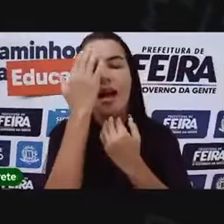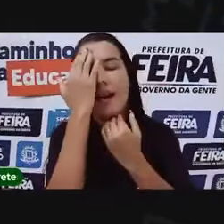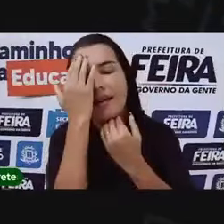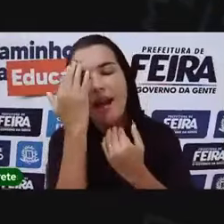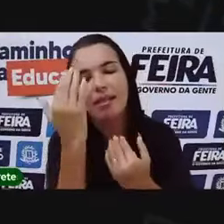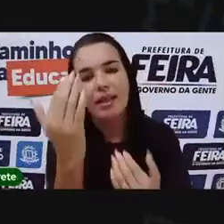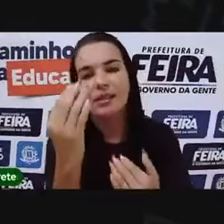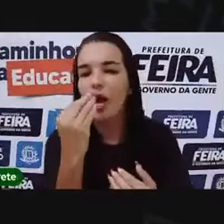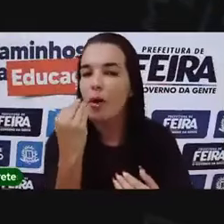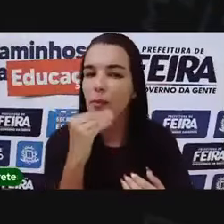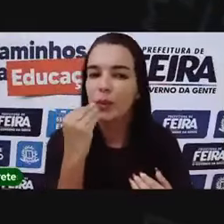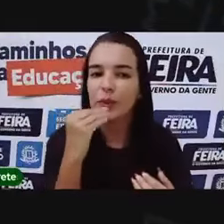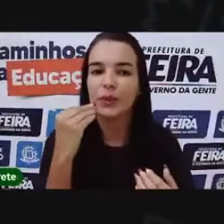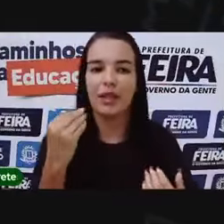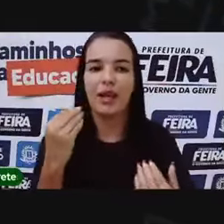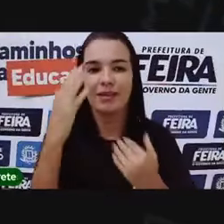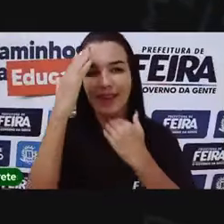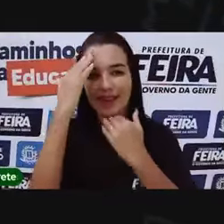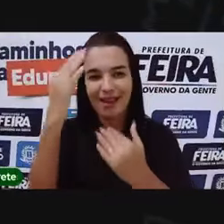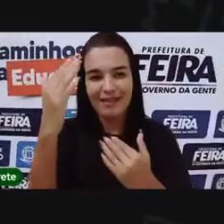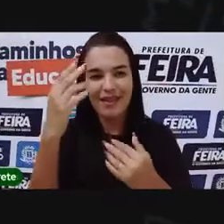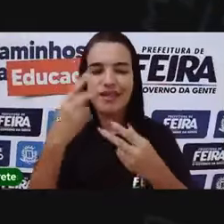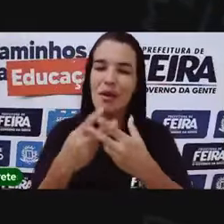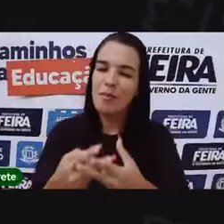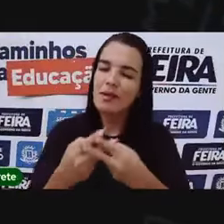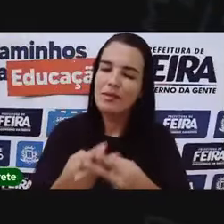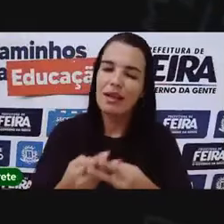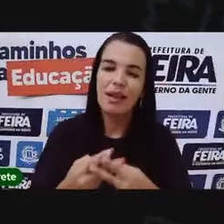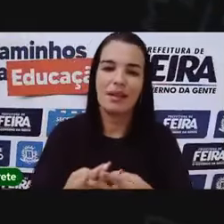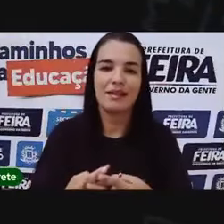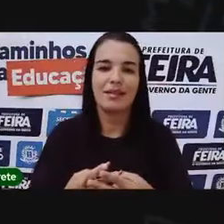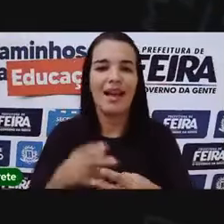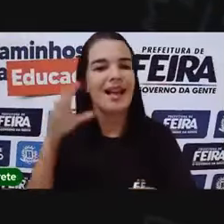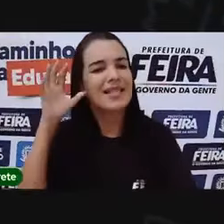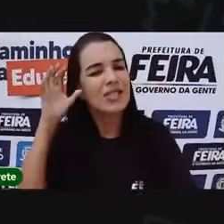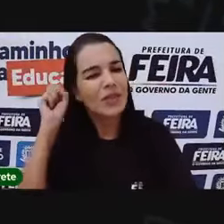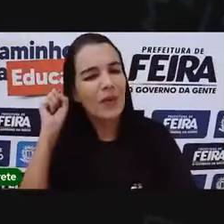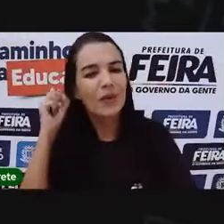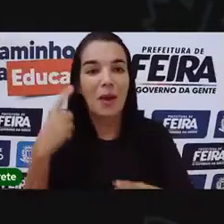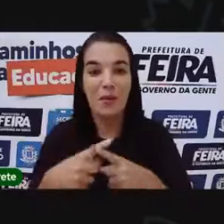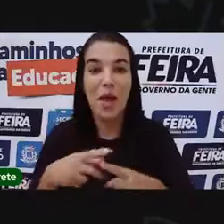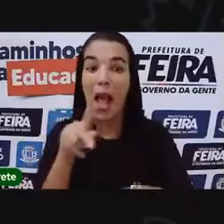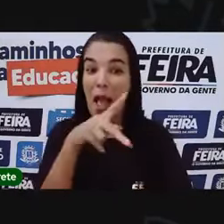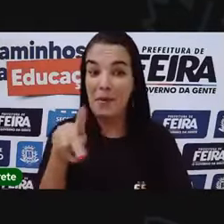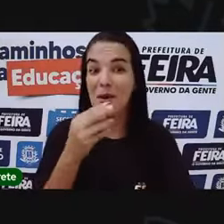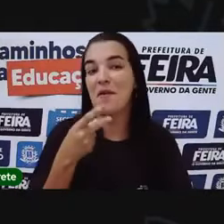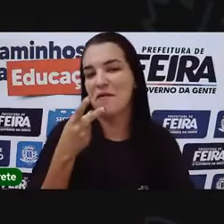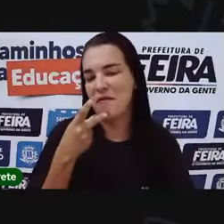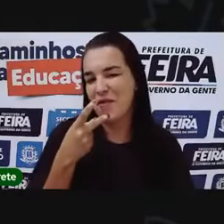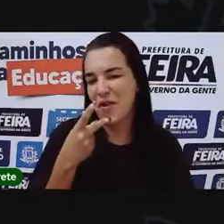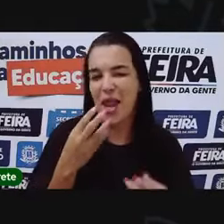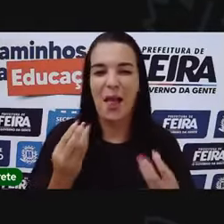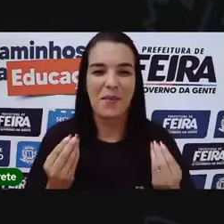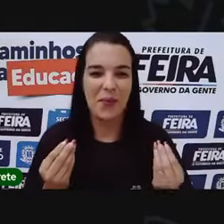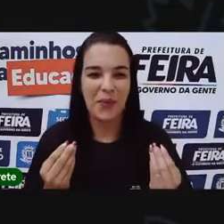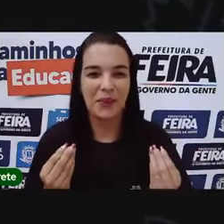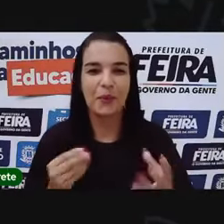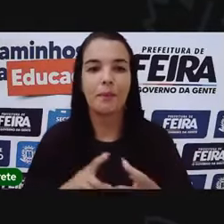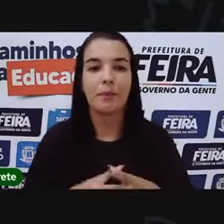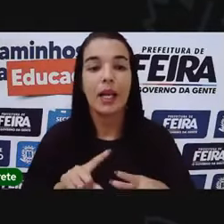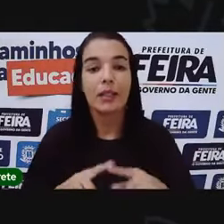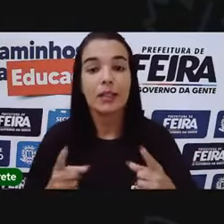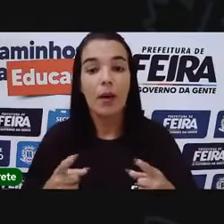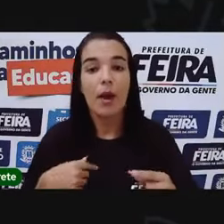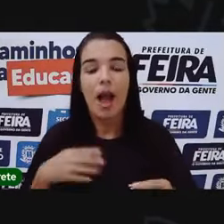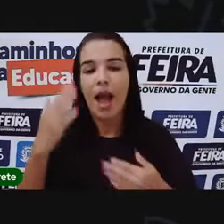oportunidade, agradeço a paciência de vocês, a escuta, que a Pro é muito faladeira. Então, agradeço a escuta de vocês, agradeço, não é,